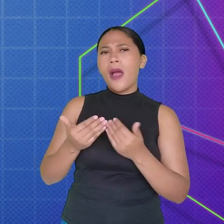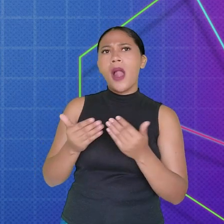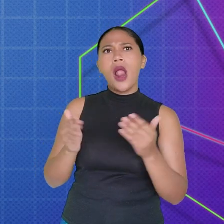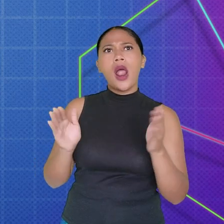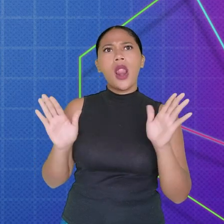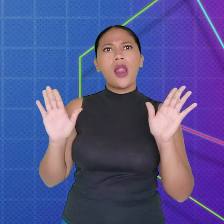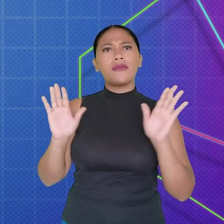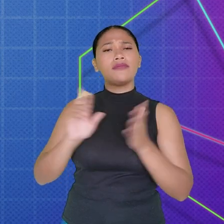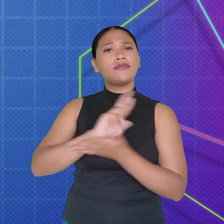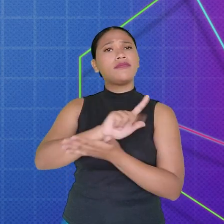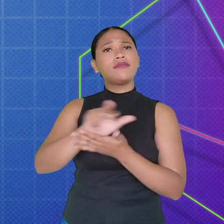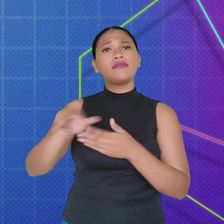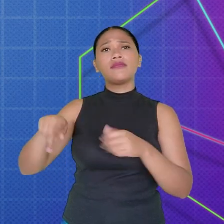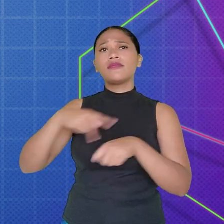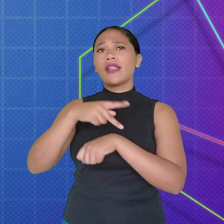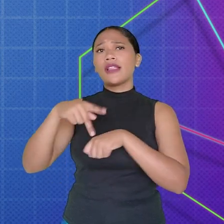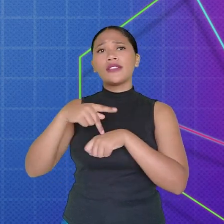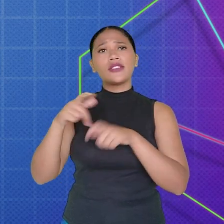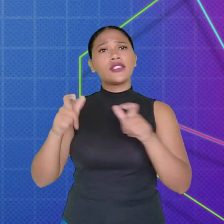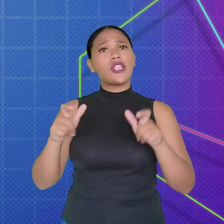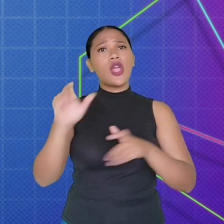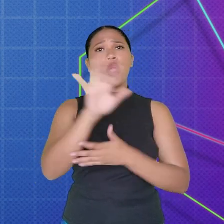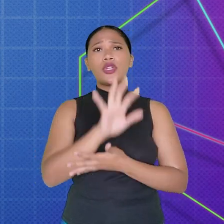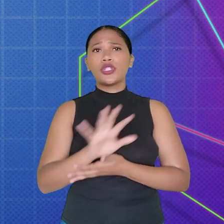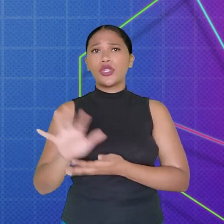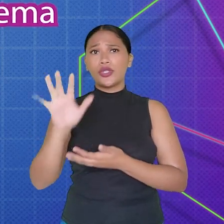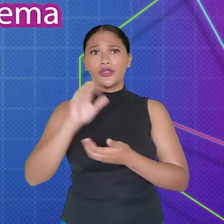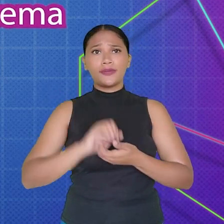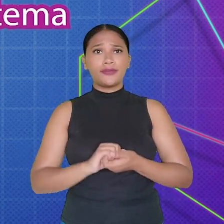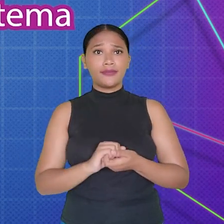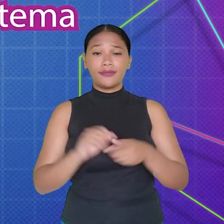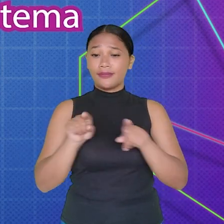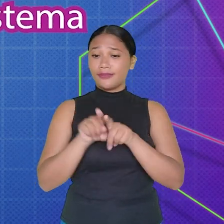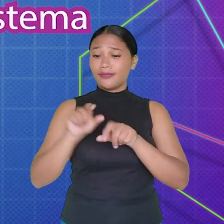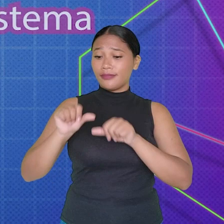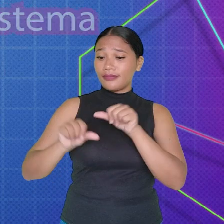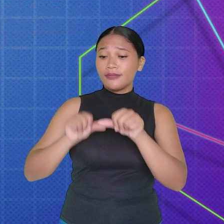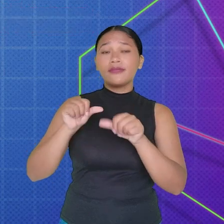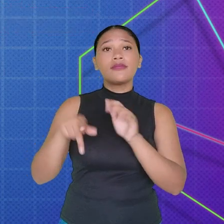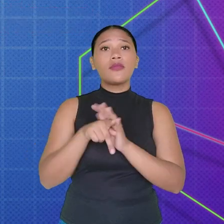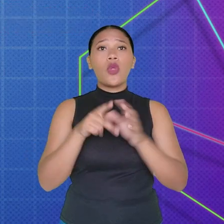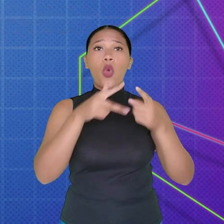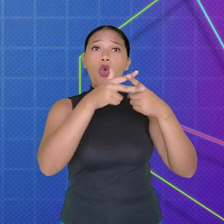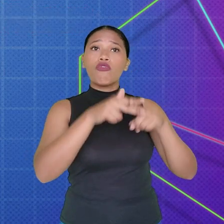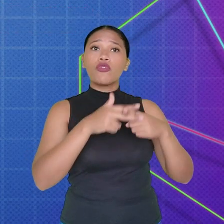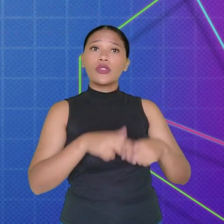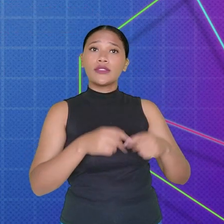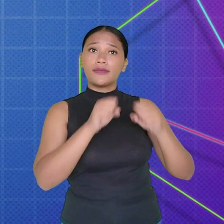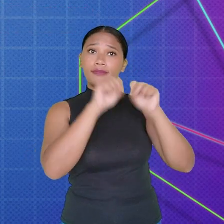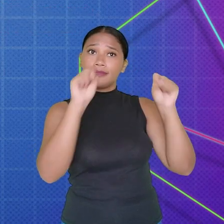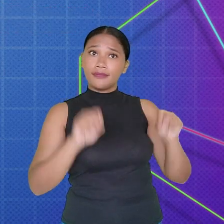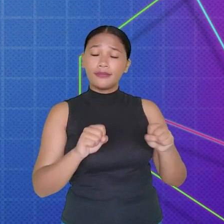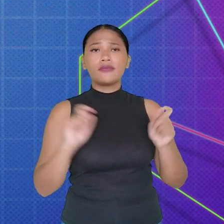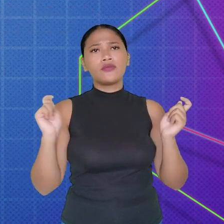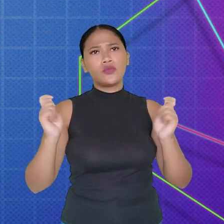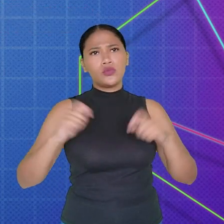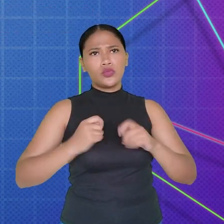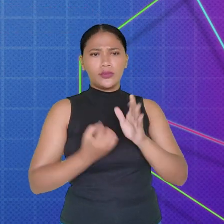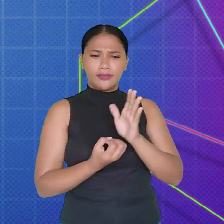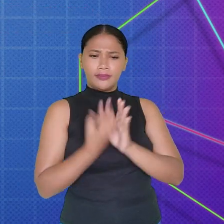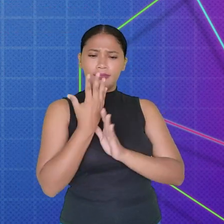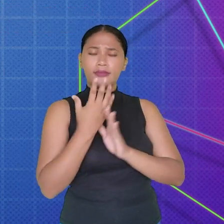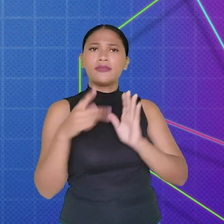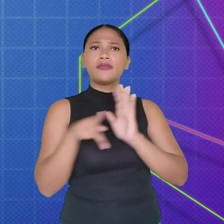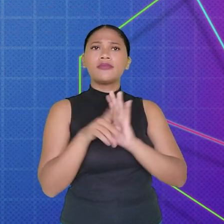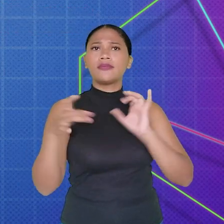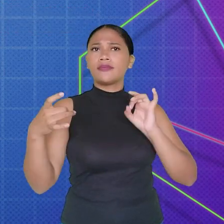jogo para jogadores de diferentes países e regiões. Alteração das configurações do sistema. É possível criar